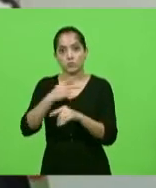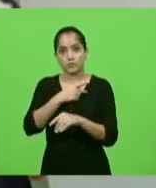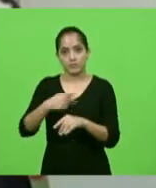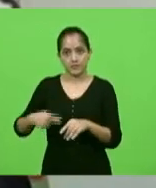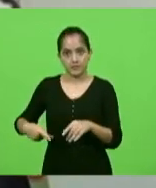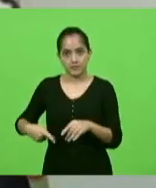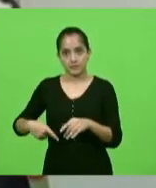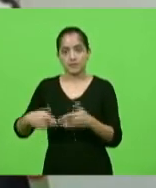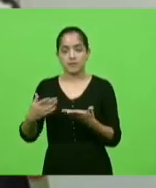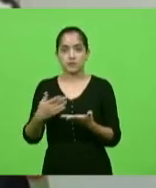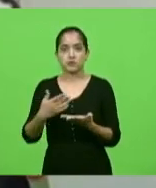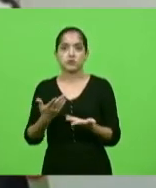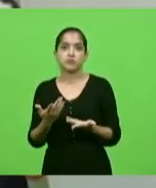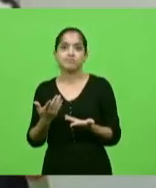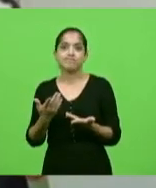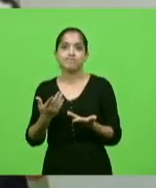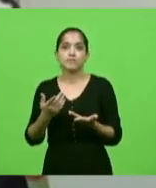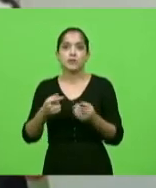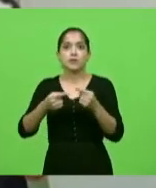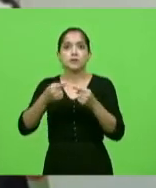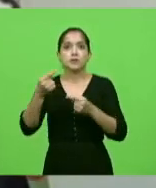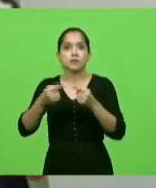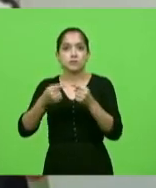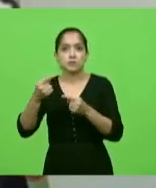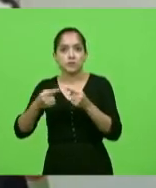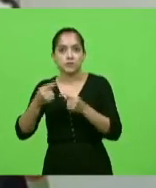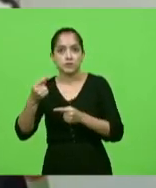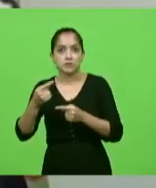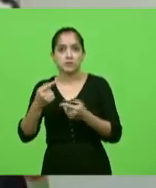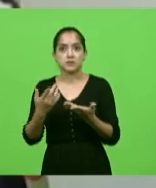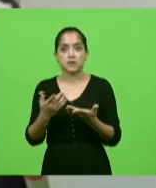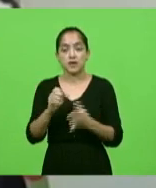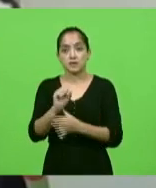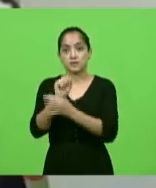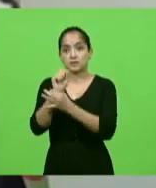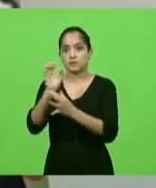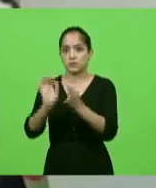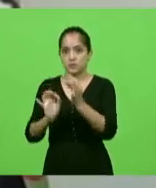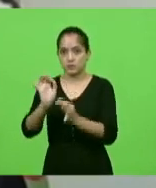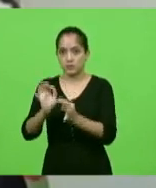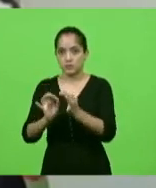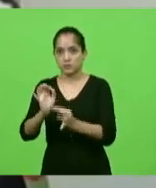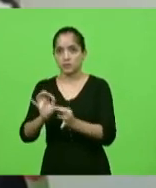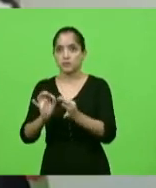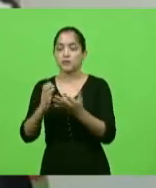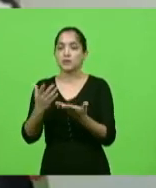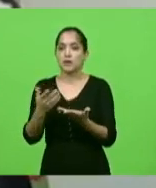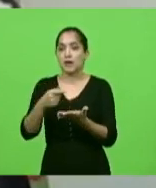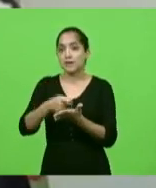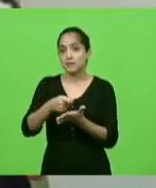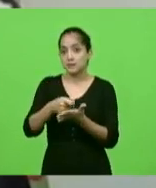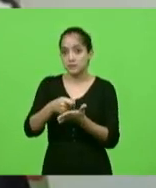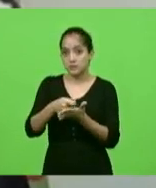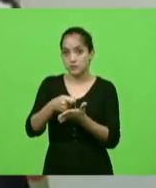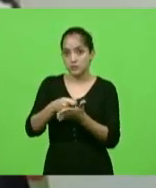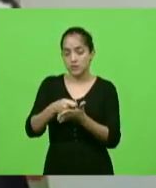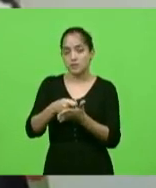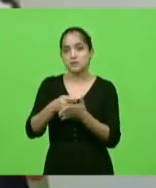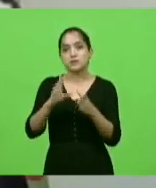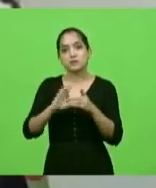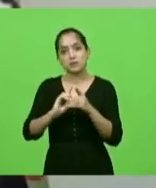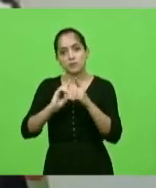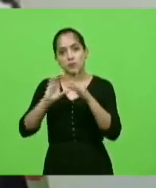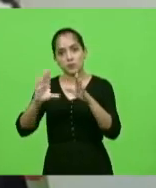Presidente da República representaria uma violação ainda mais grave a segurança jurídica que afetaria a própria exigência exigência